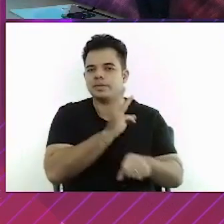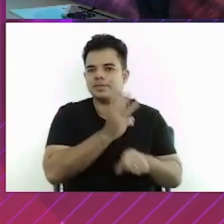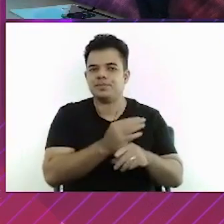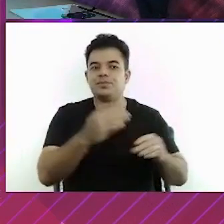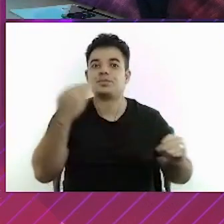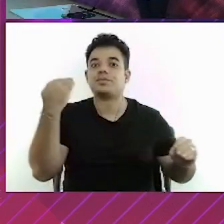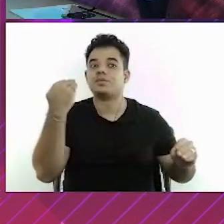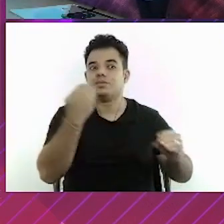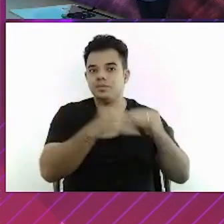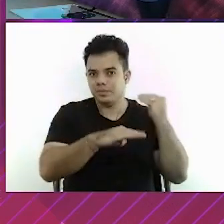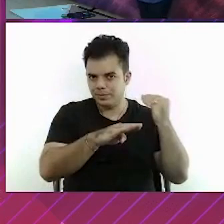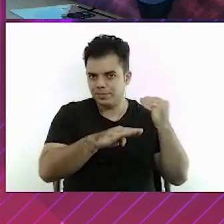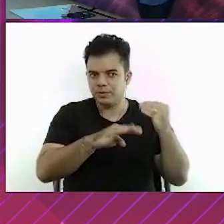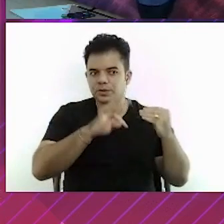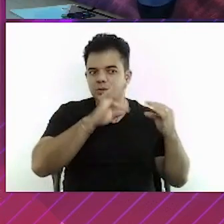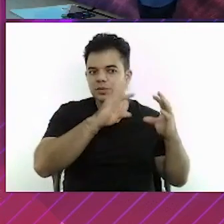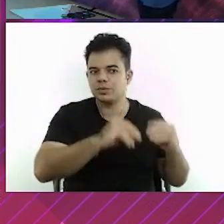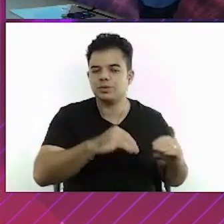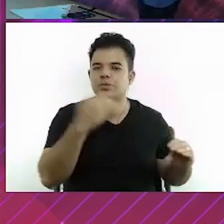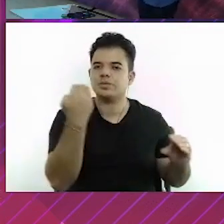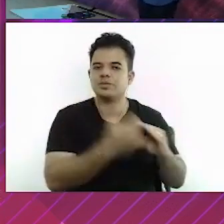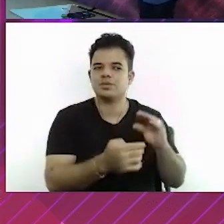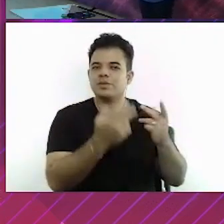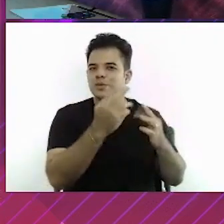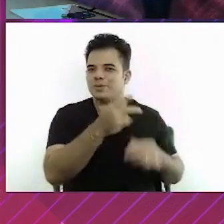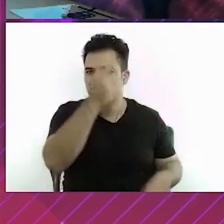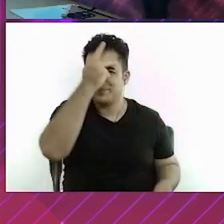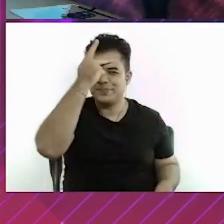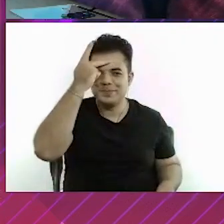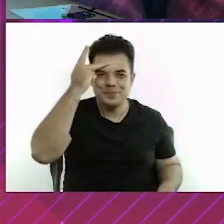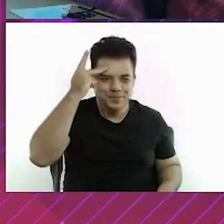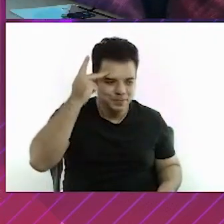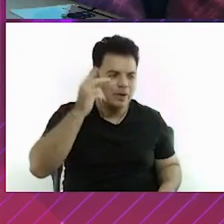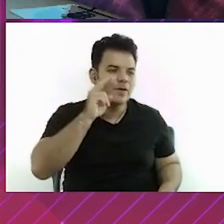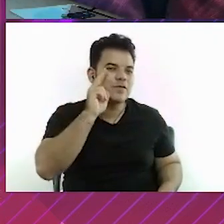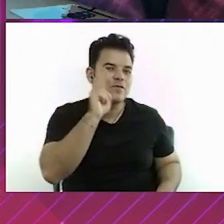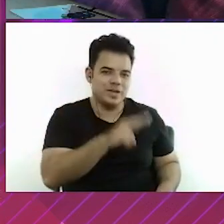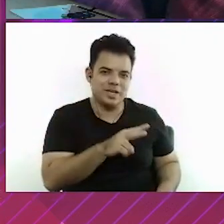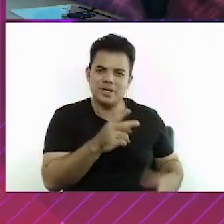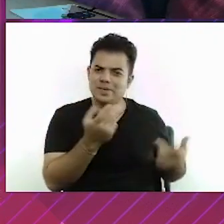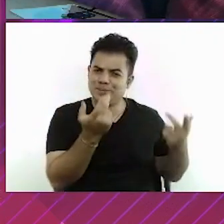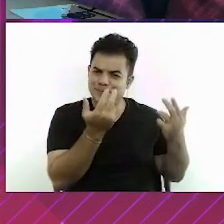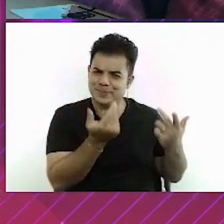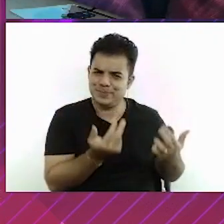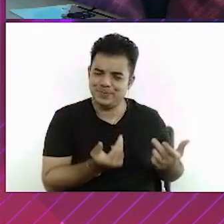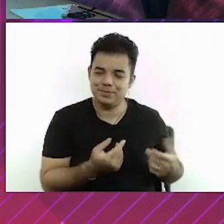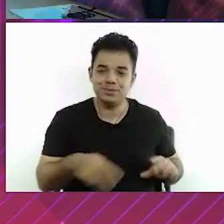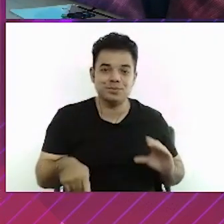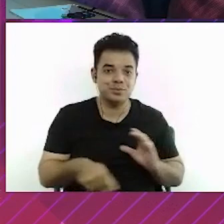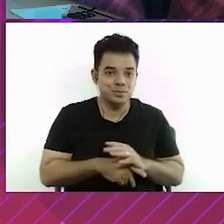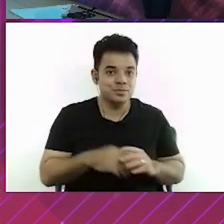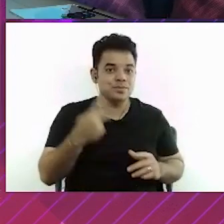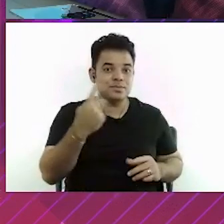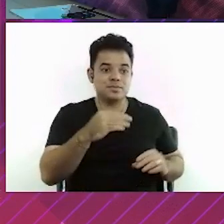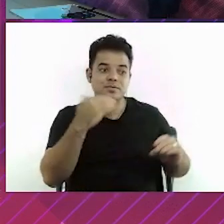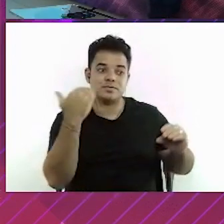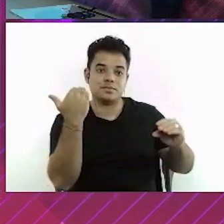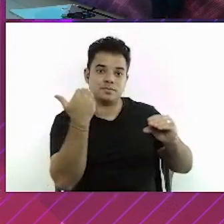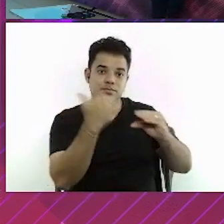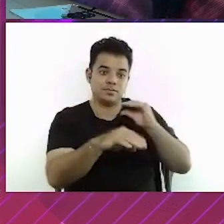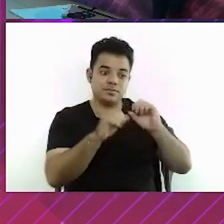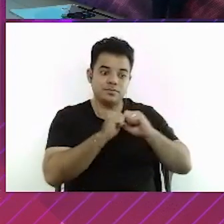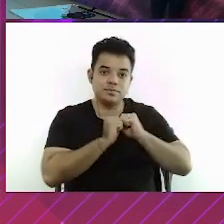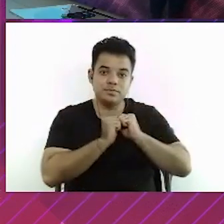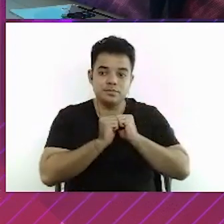ali recebe a mesma mensagem. Nesse caso, uma Exchange Fanout, quando ele recebe uma mensagem, ela distribui em todas as filas que